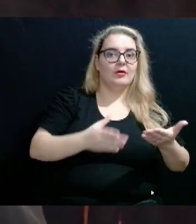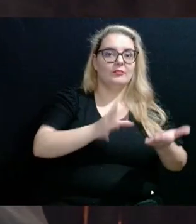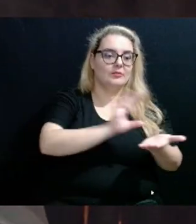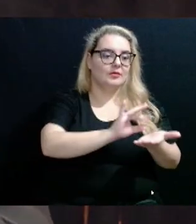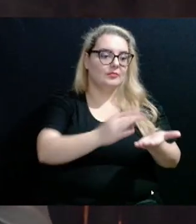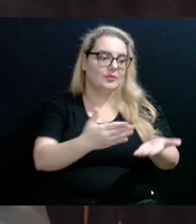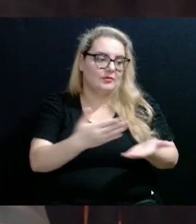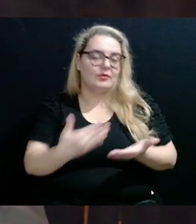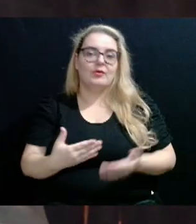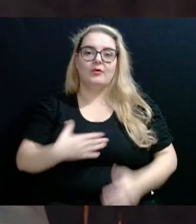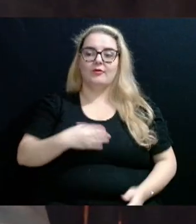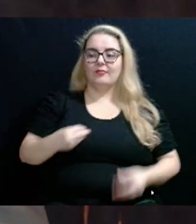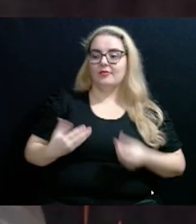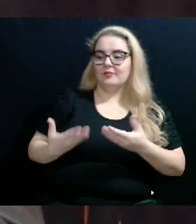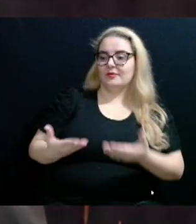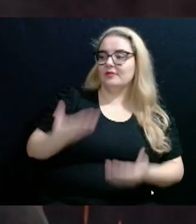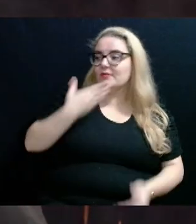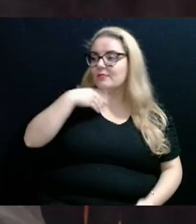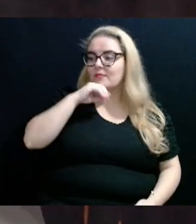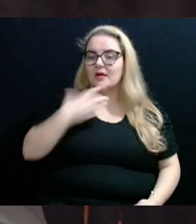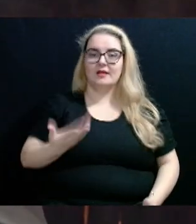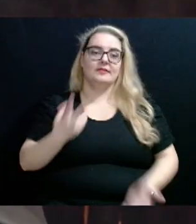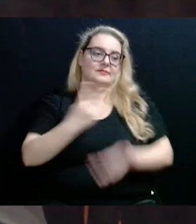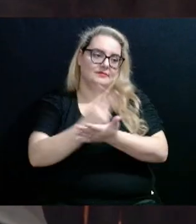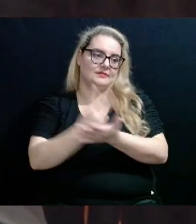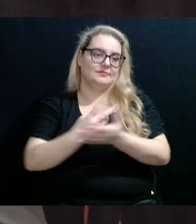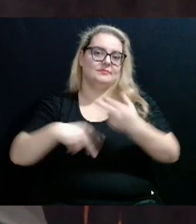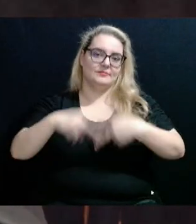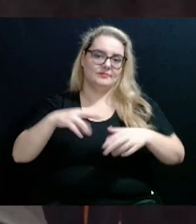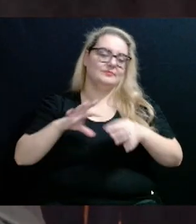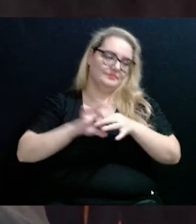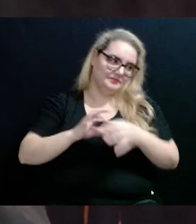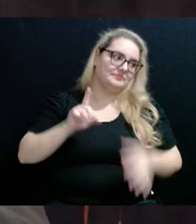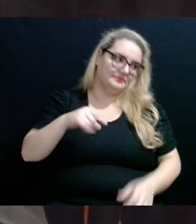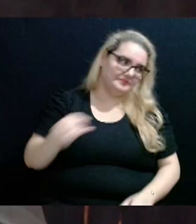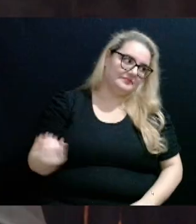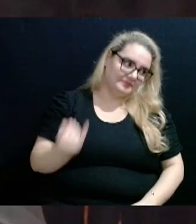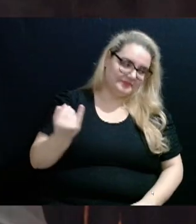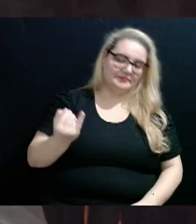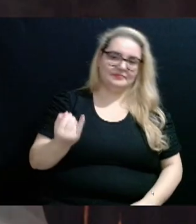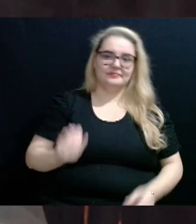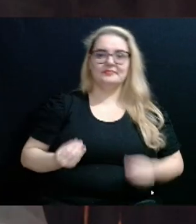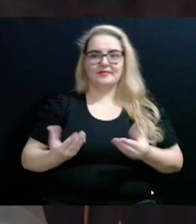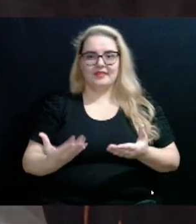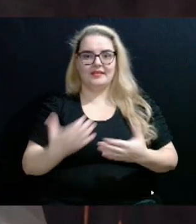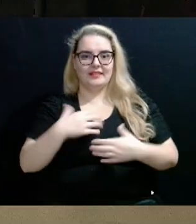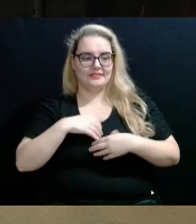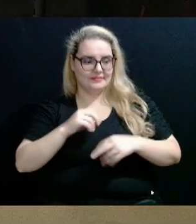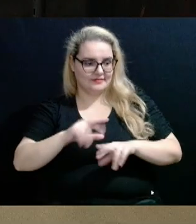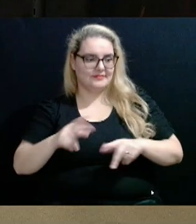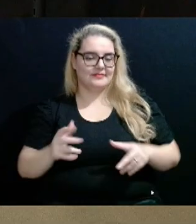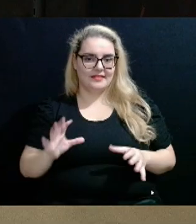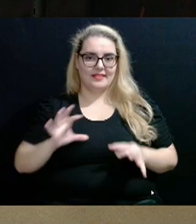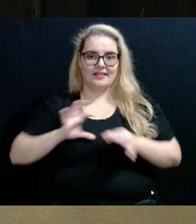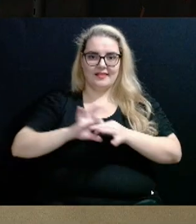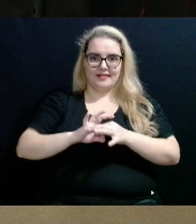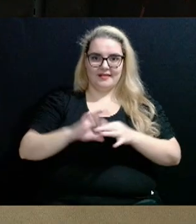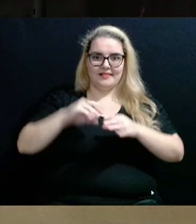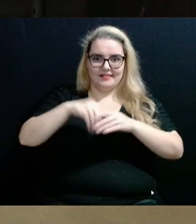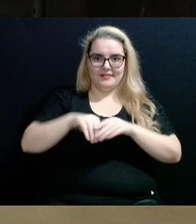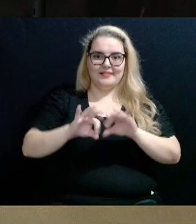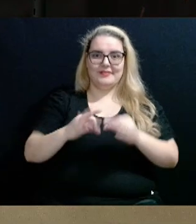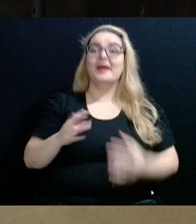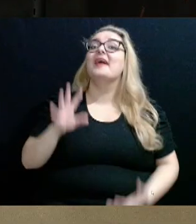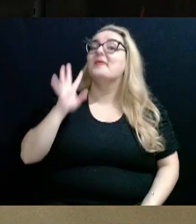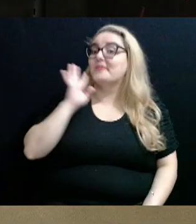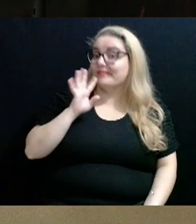E eles têm sempre esse vínculo. Isso é muito importante porque traz o afeto, né? Traz a conexão dentro da família. Muito bem. Então é legal, esse negócio